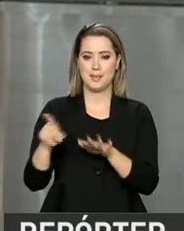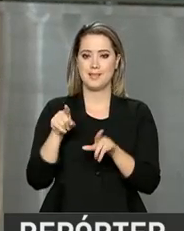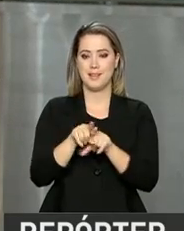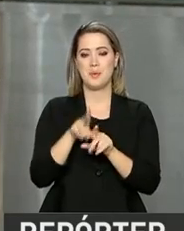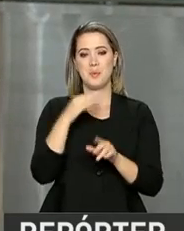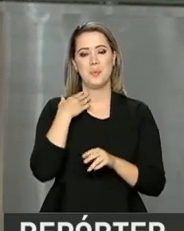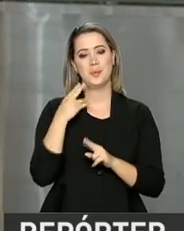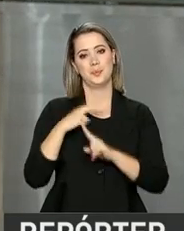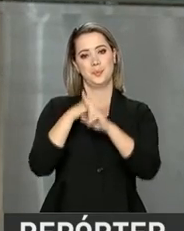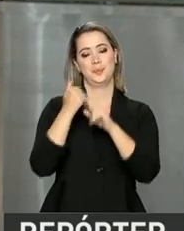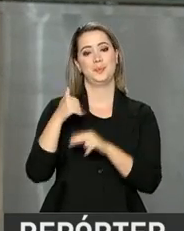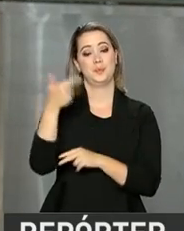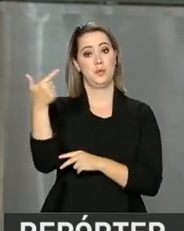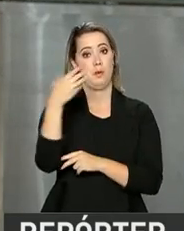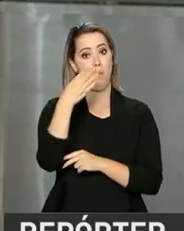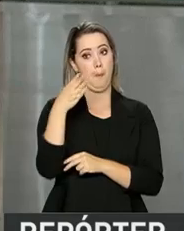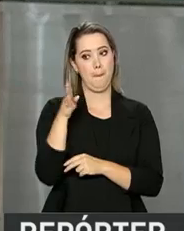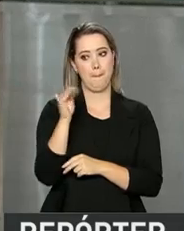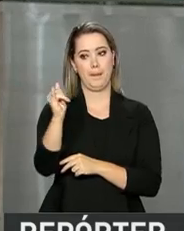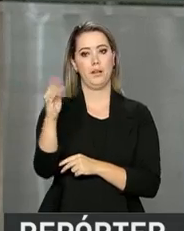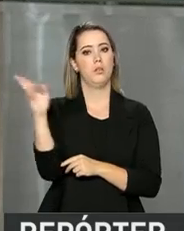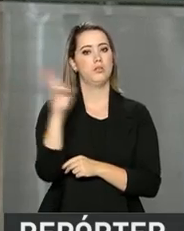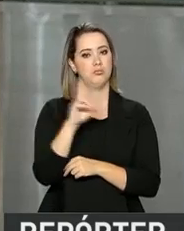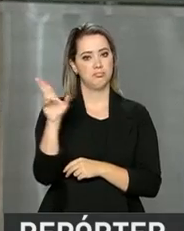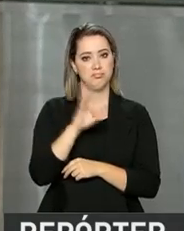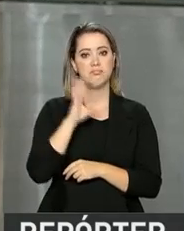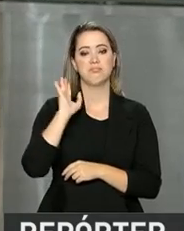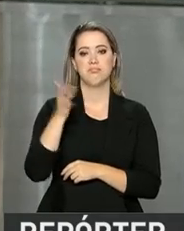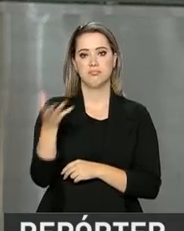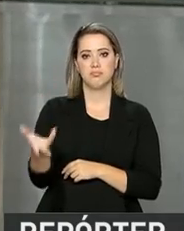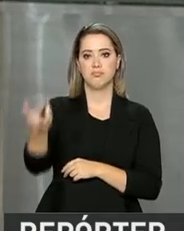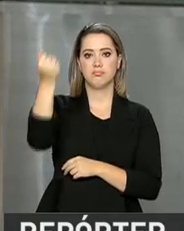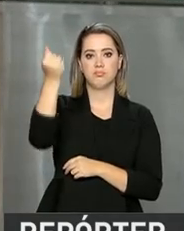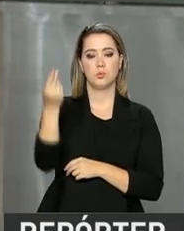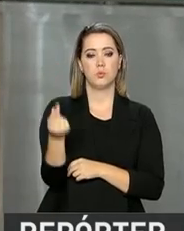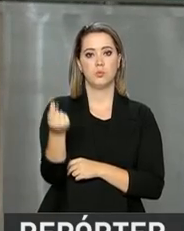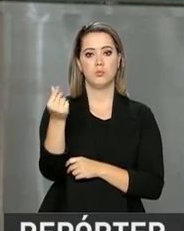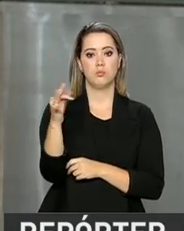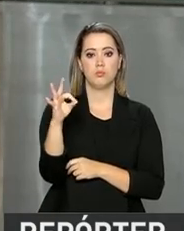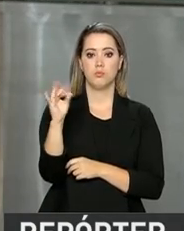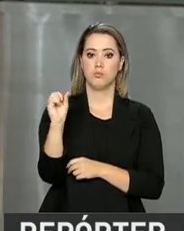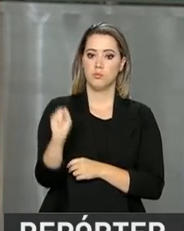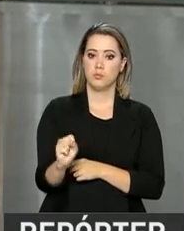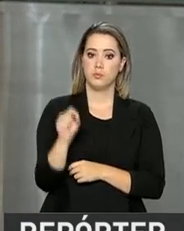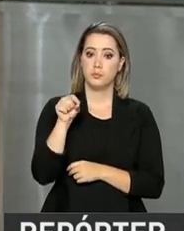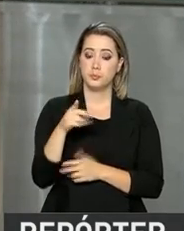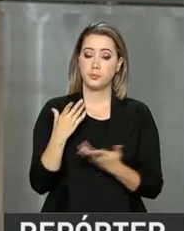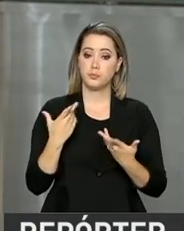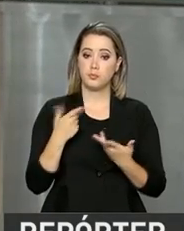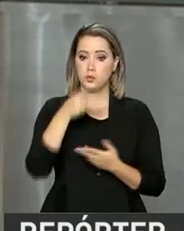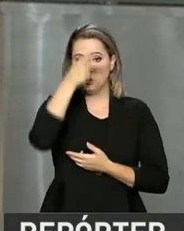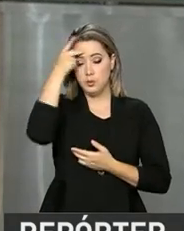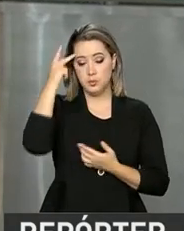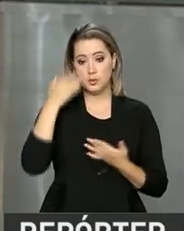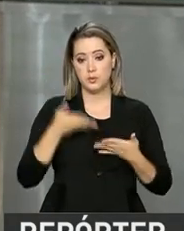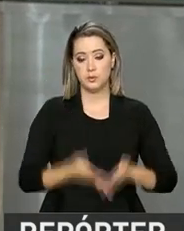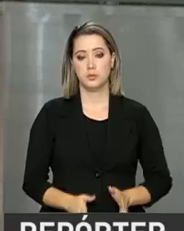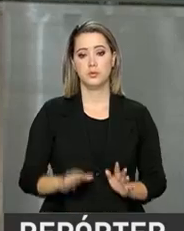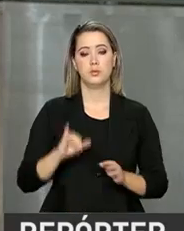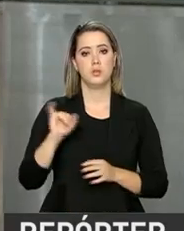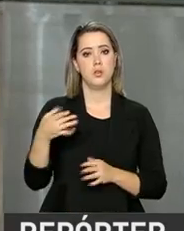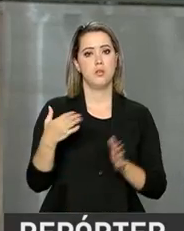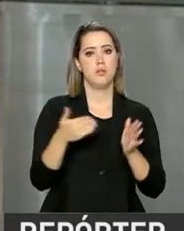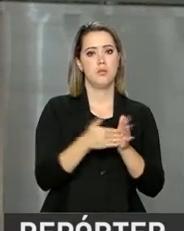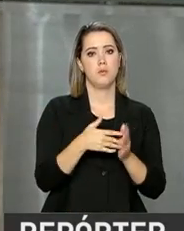registrado mais de 24 bilhões de reais de saques nas contas nativas do FGTS para os trabalhadores que nasceram